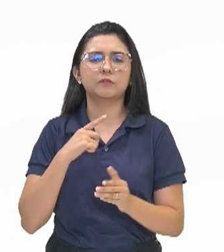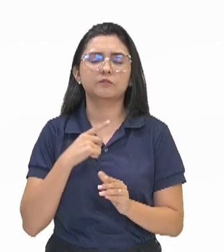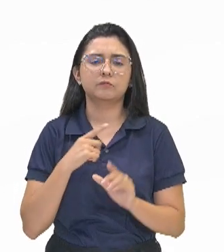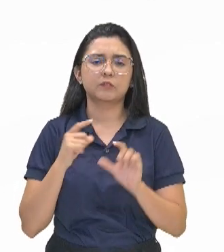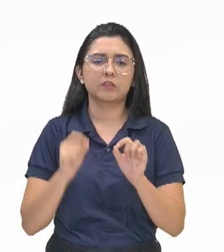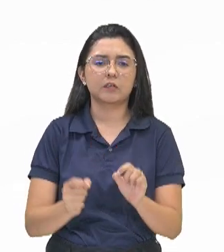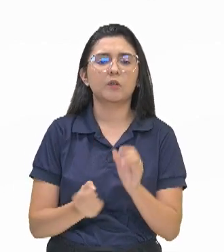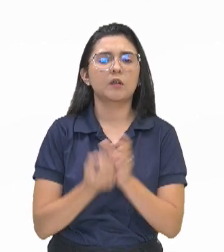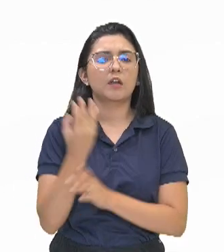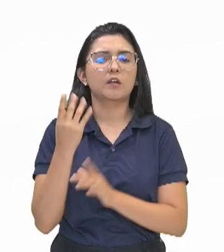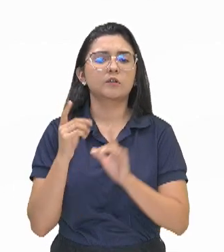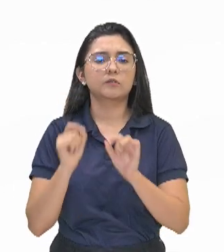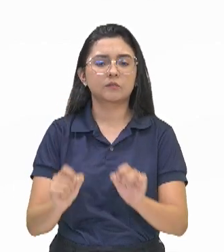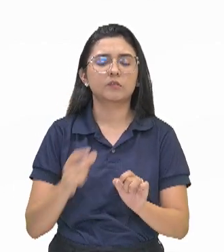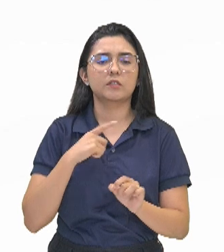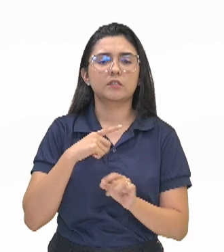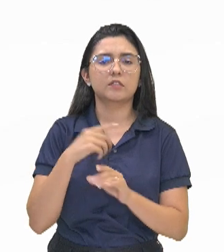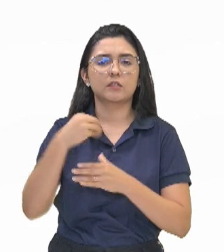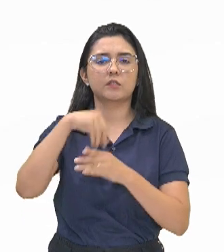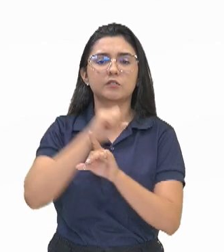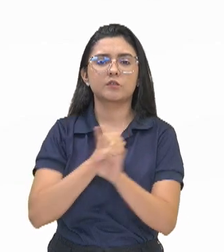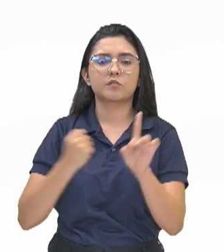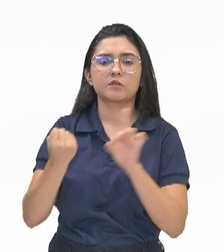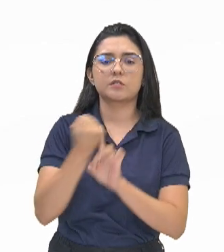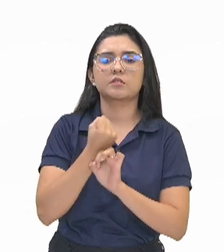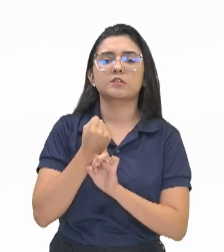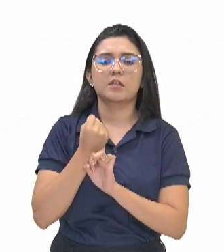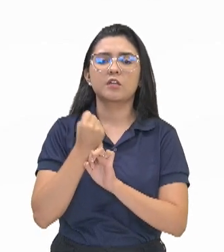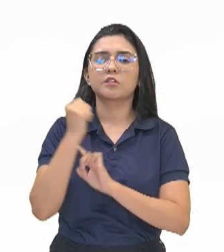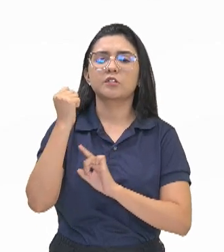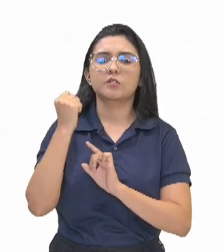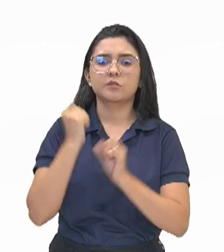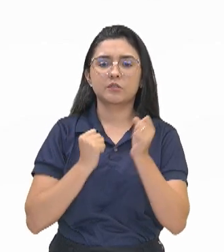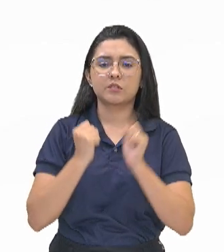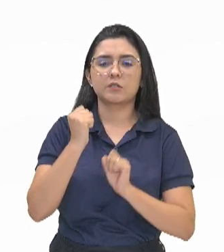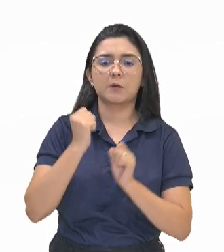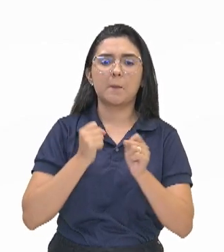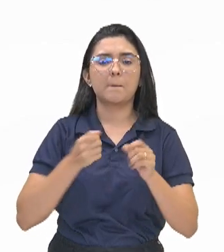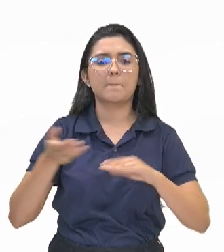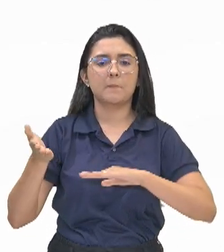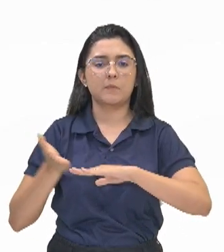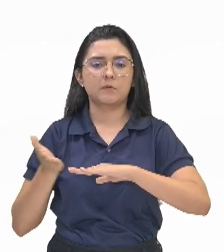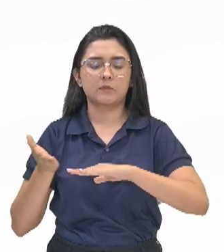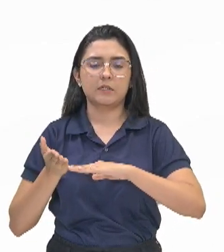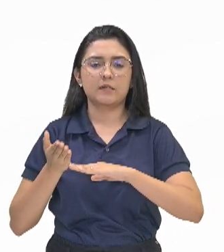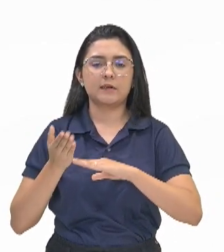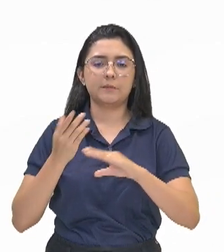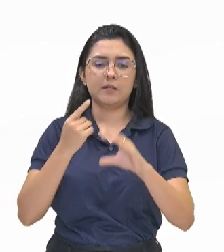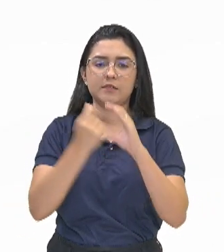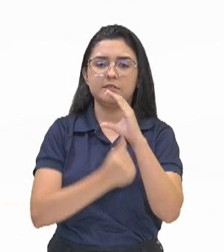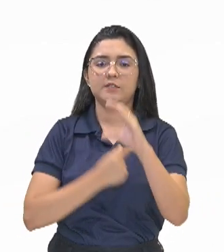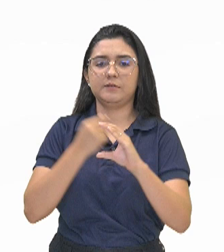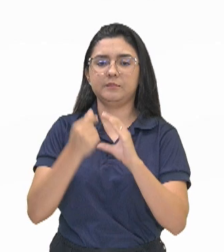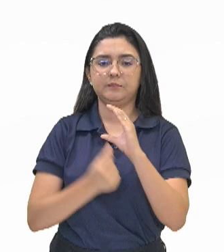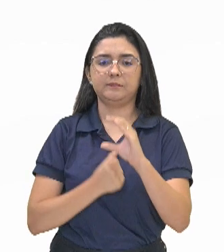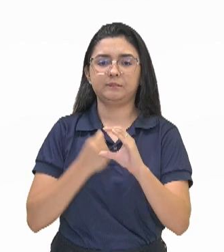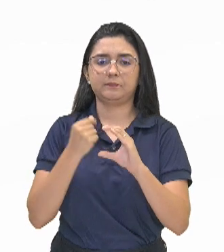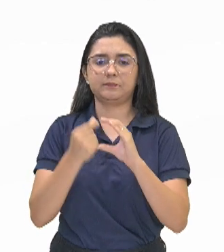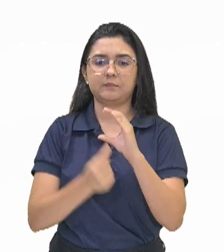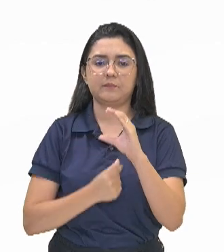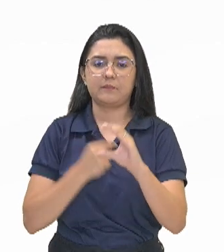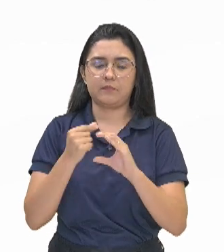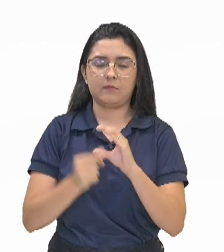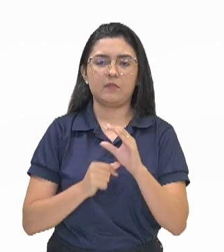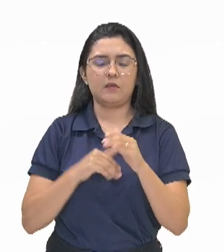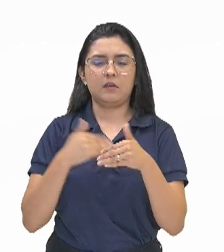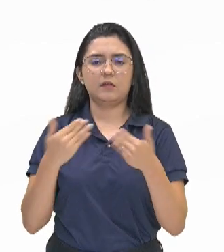ali, né, na sociedade industrializada, moderna, capitalista. Então,